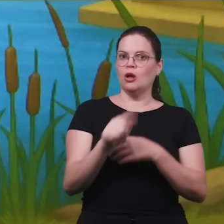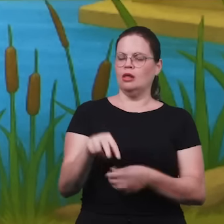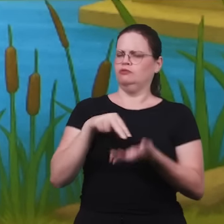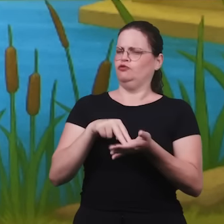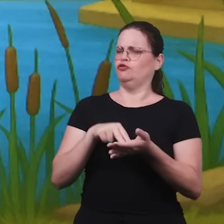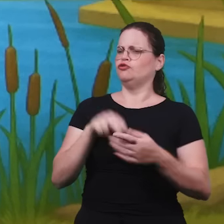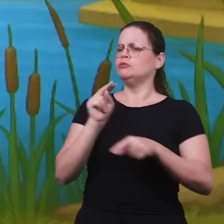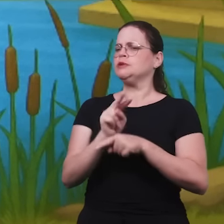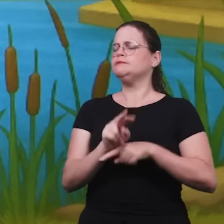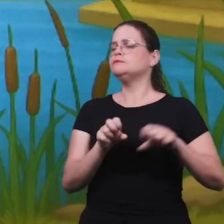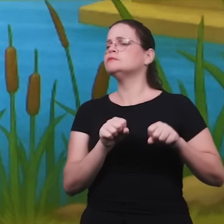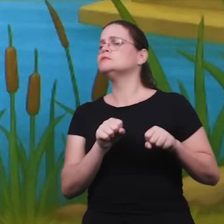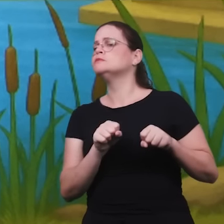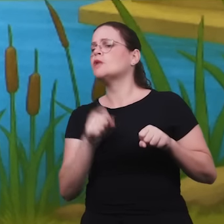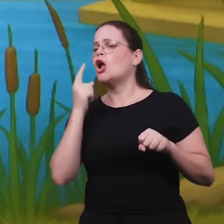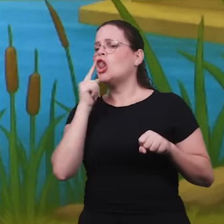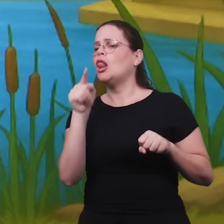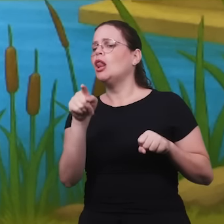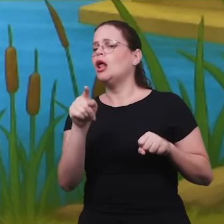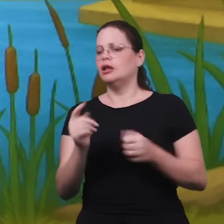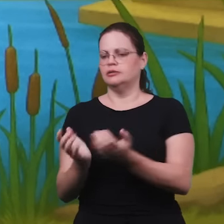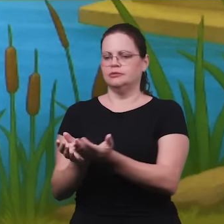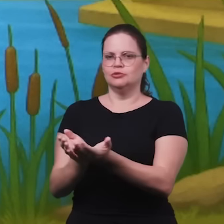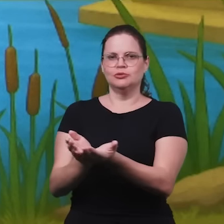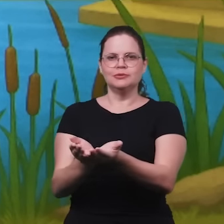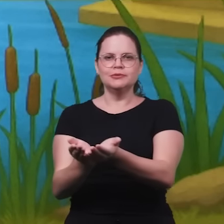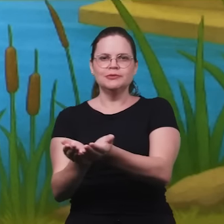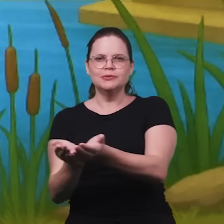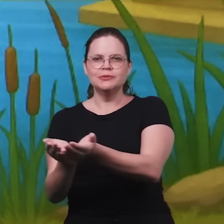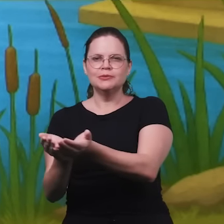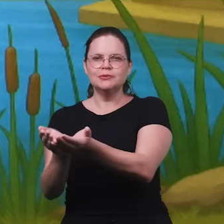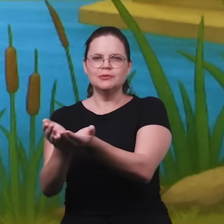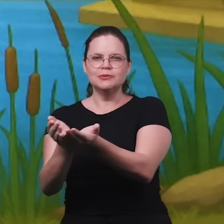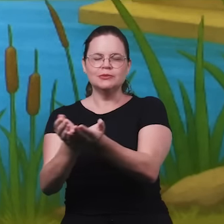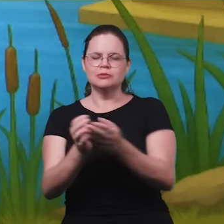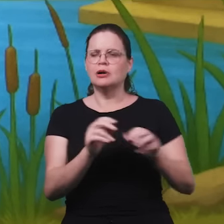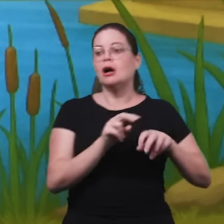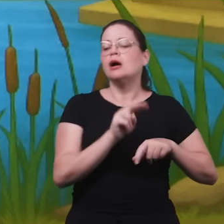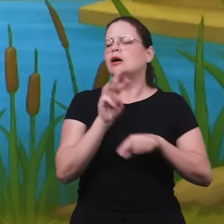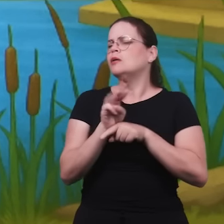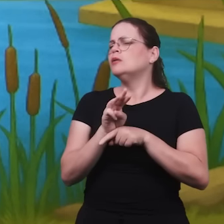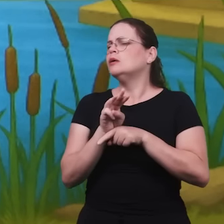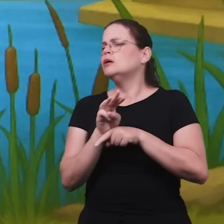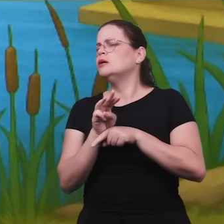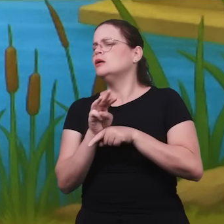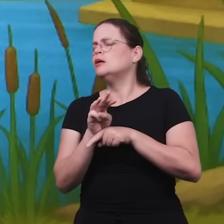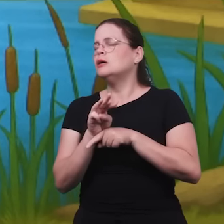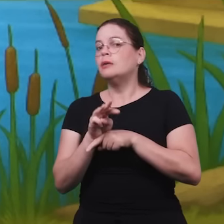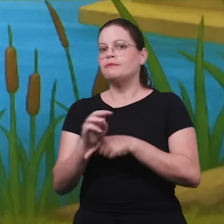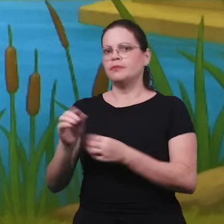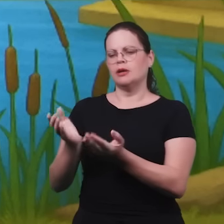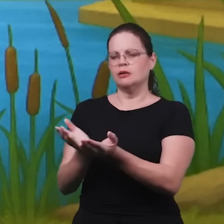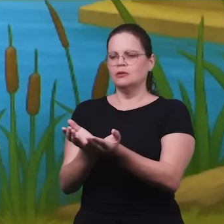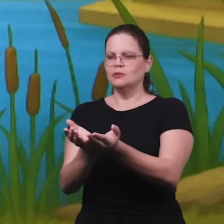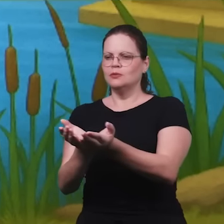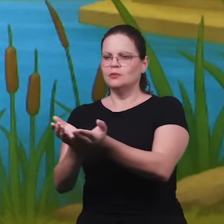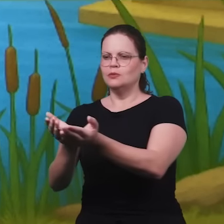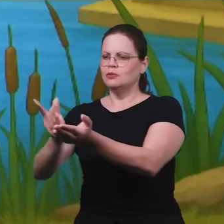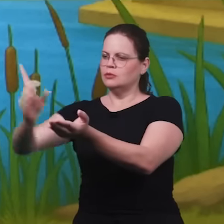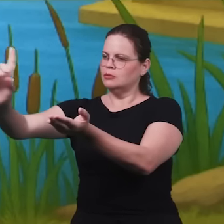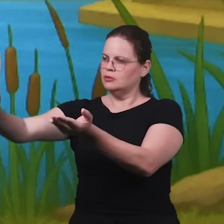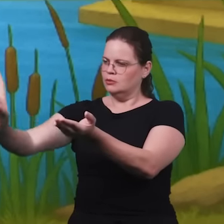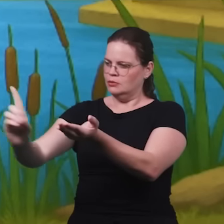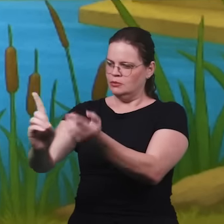firme, cuidando daquilo que era importante. Quando a filha de Faraó chegou com as